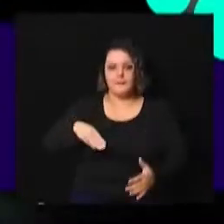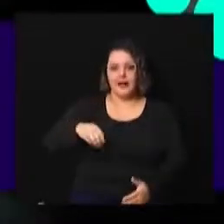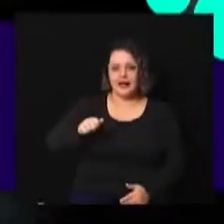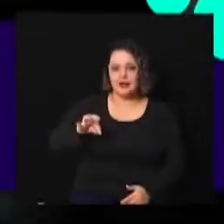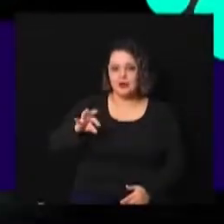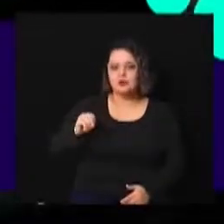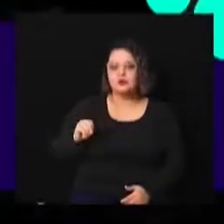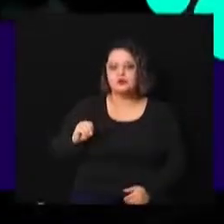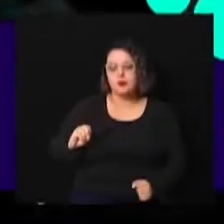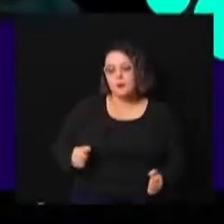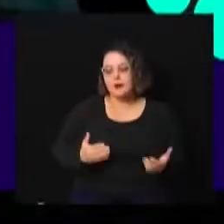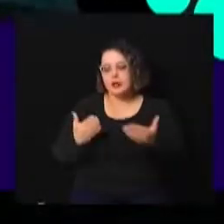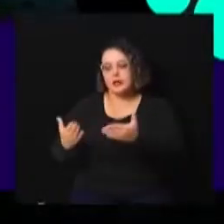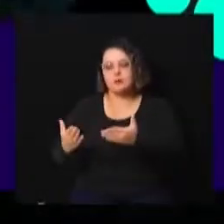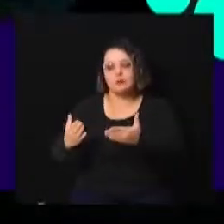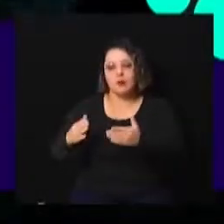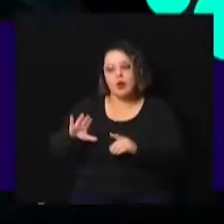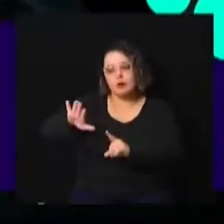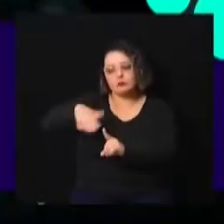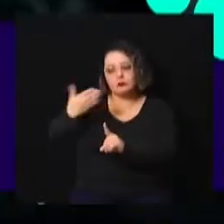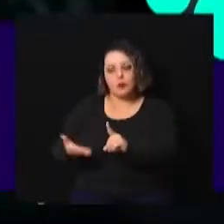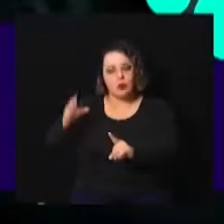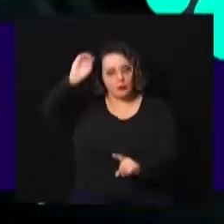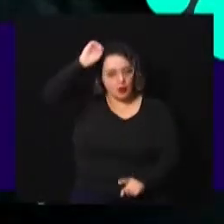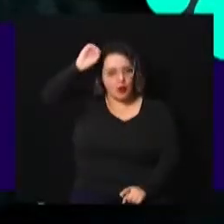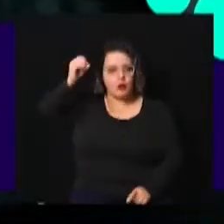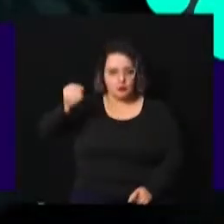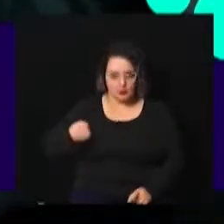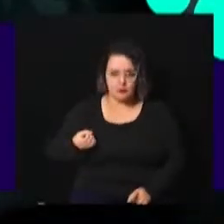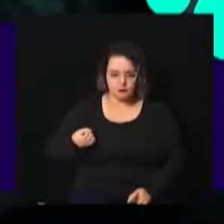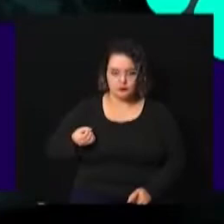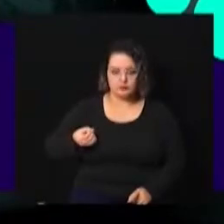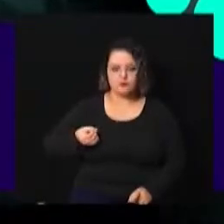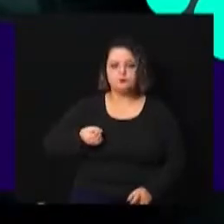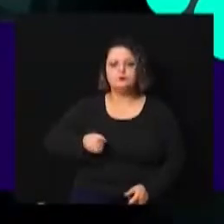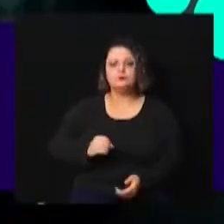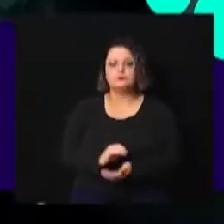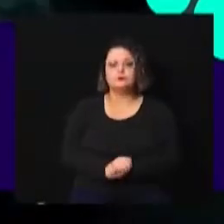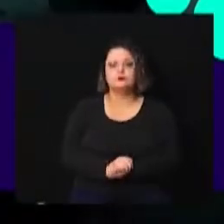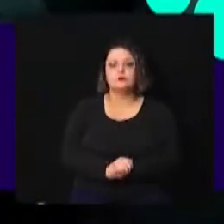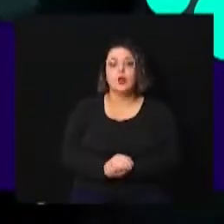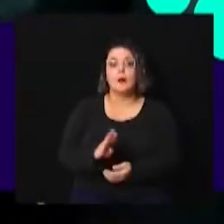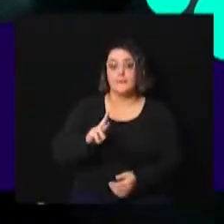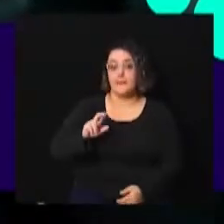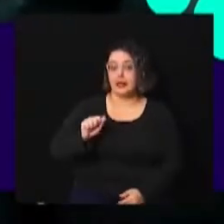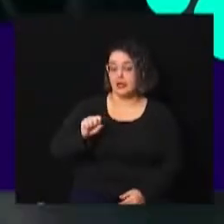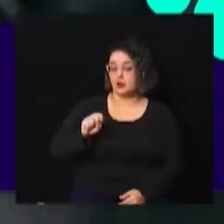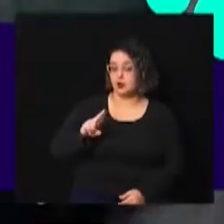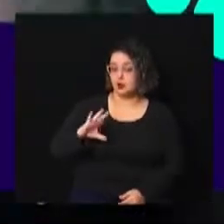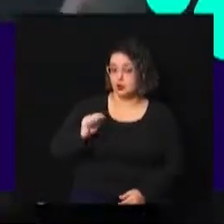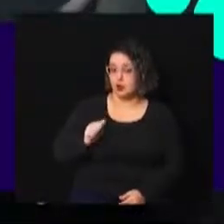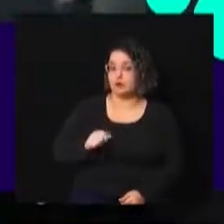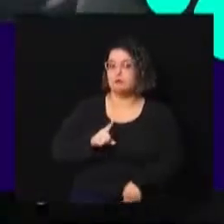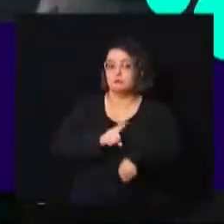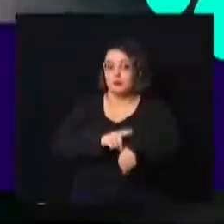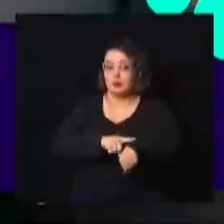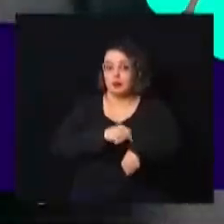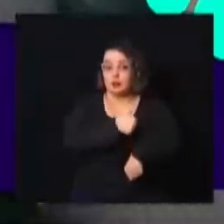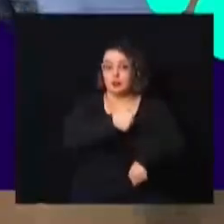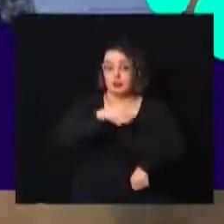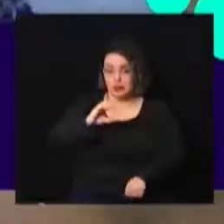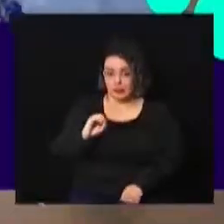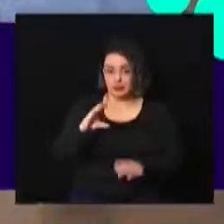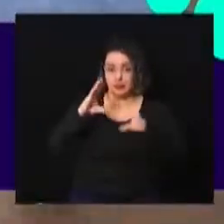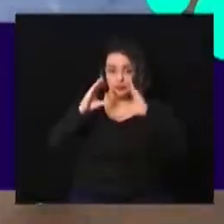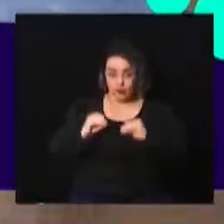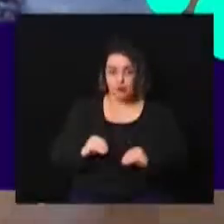apresenta Marley Experience, em Campinas, um tributo ao reggae de Bob Marley. Vai ser no Brazuca a partir das 10 horas da noite.